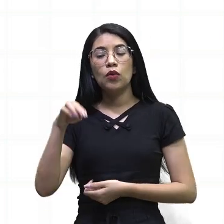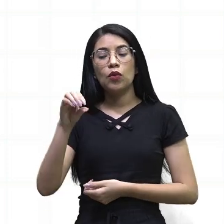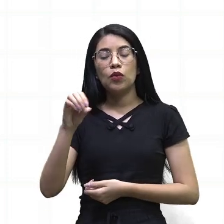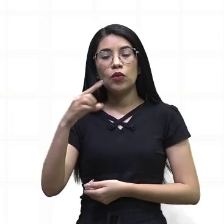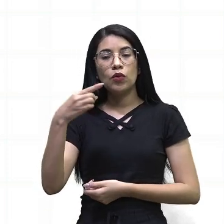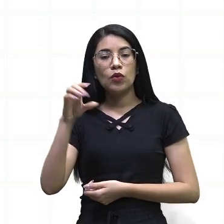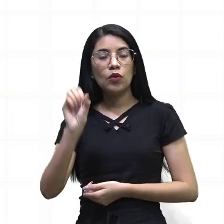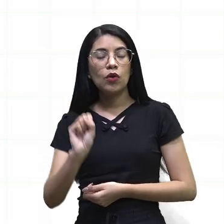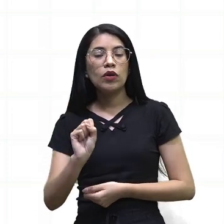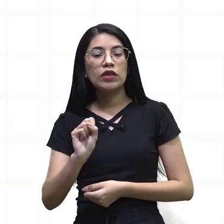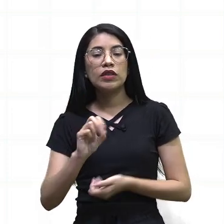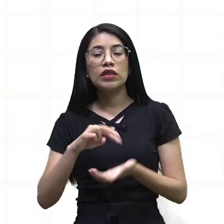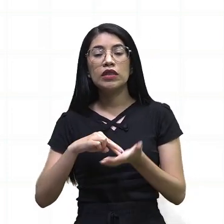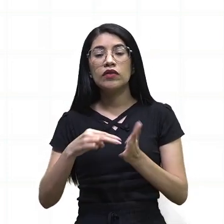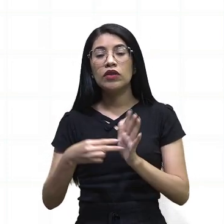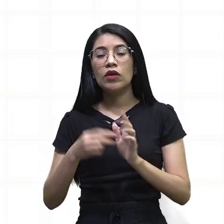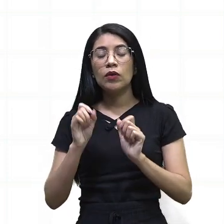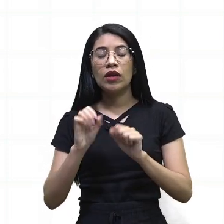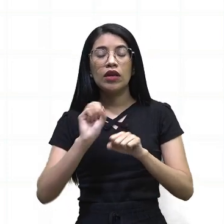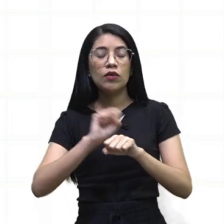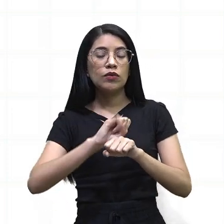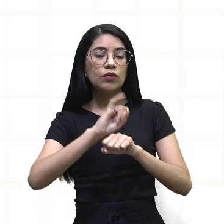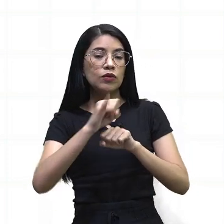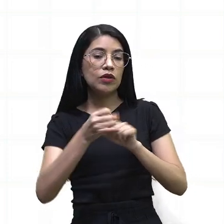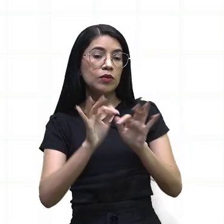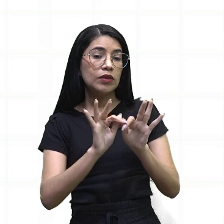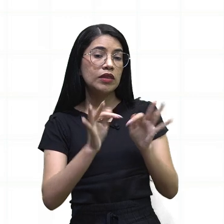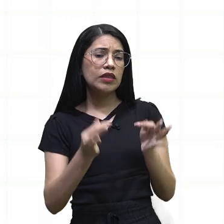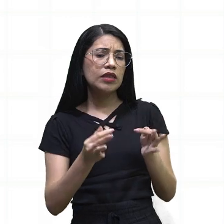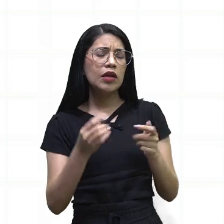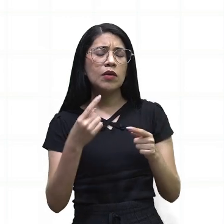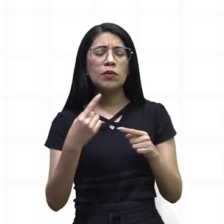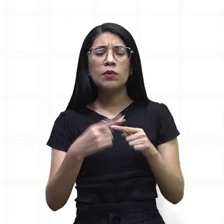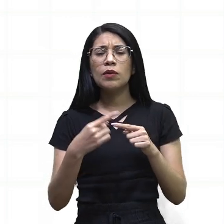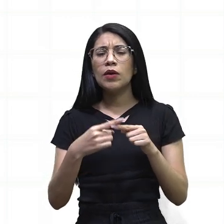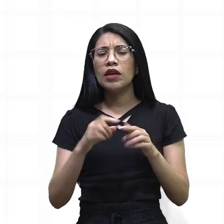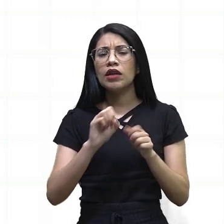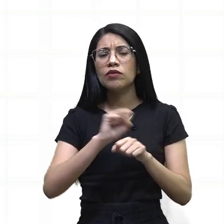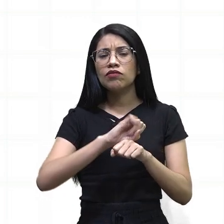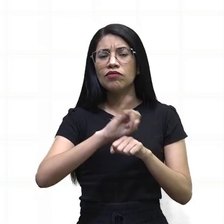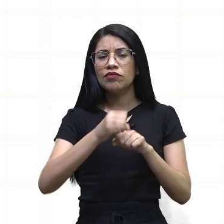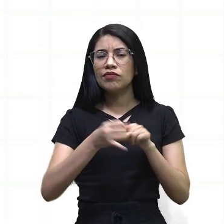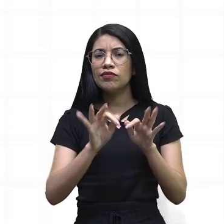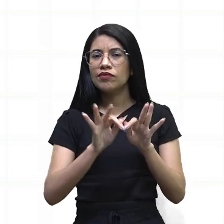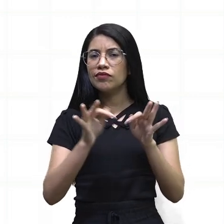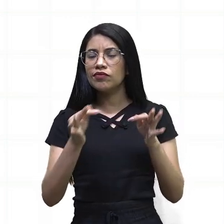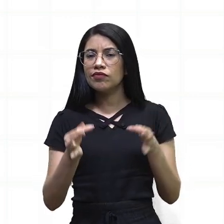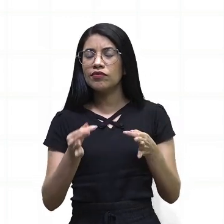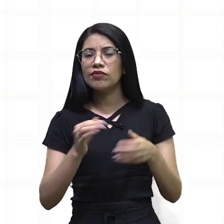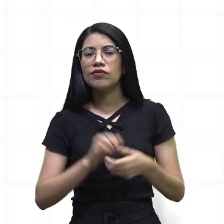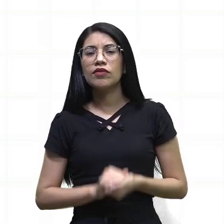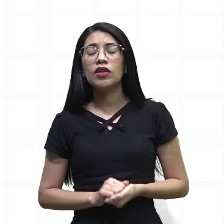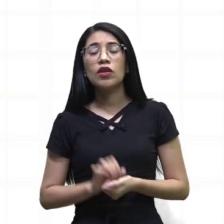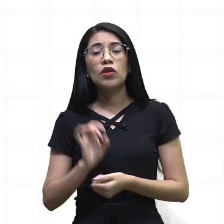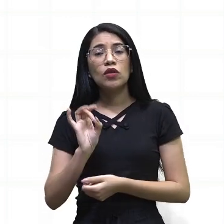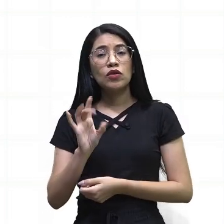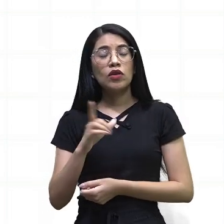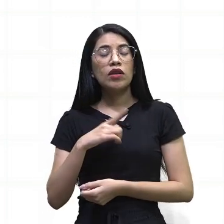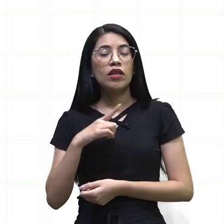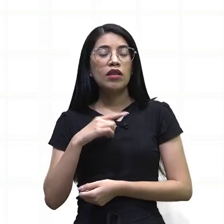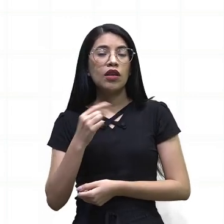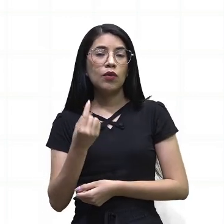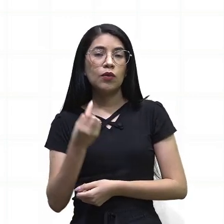nosso sujeito simples. Por que nós é sujeito simples, gente? Porque só tem